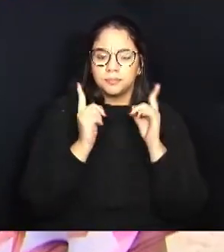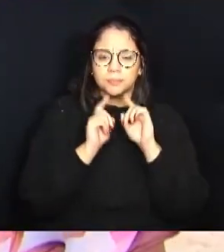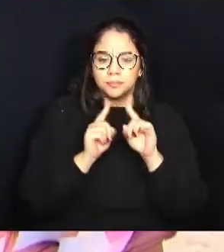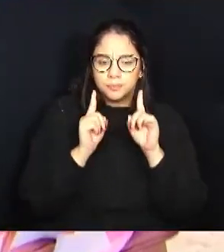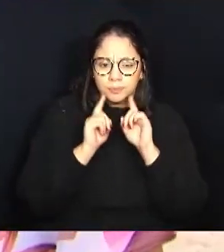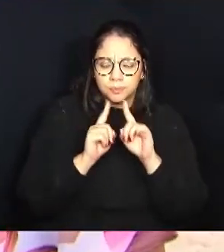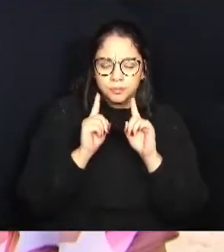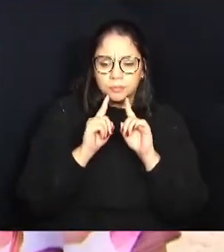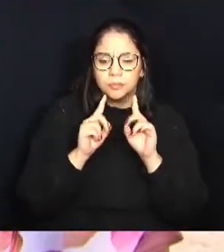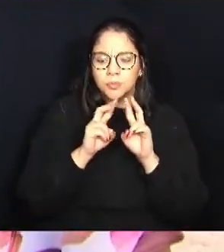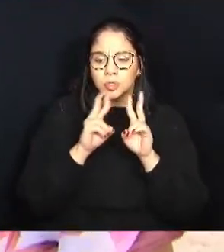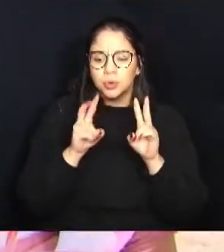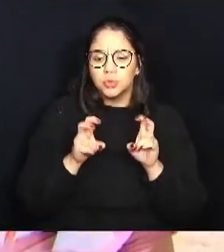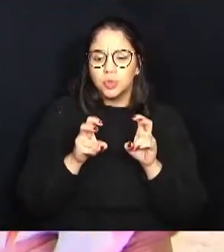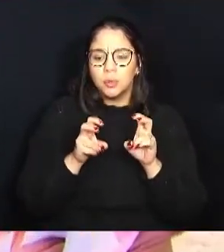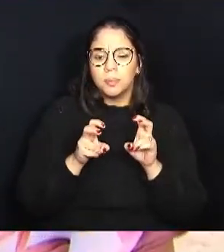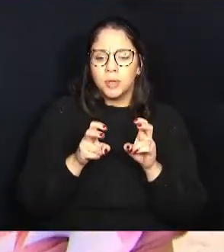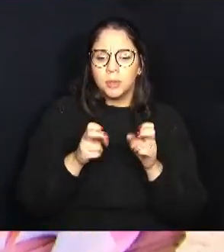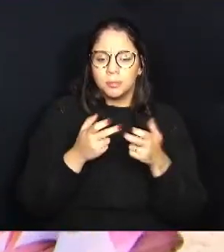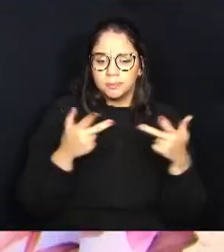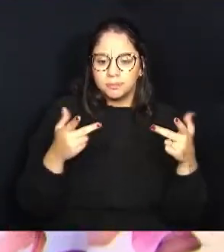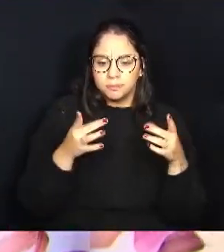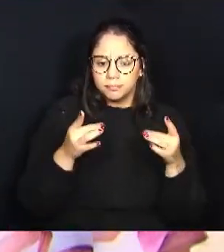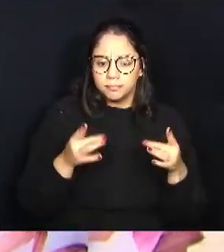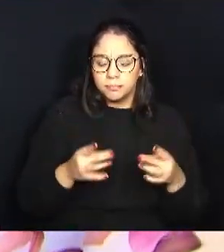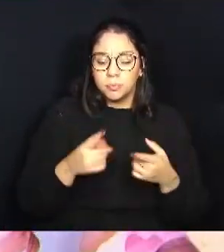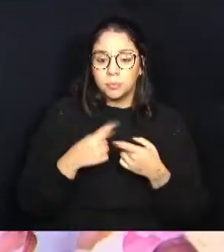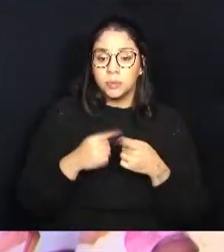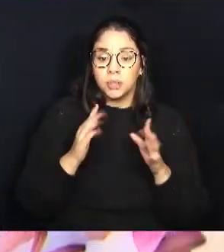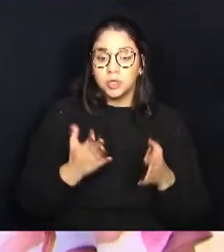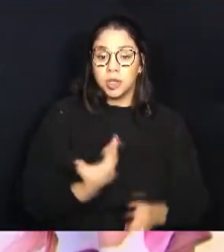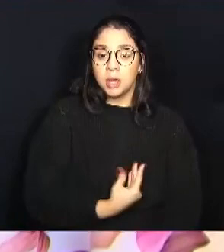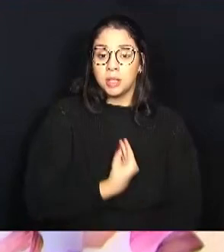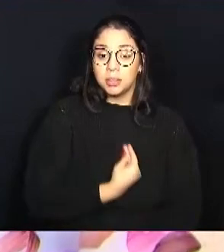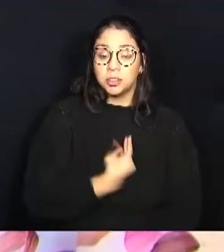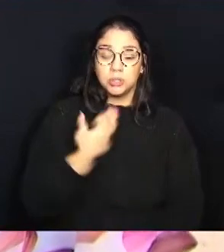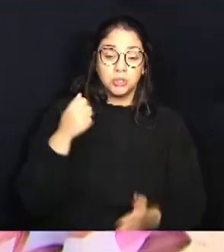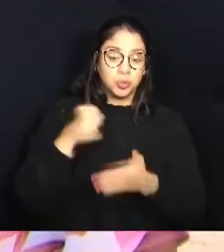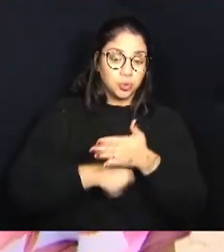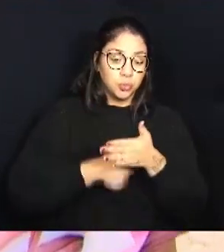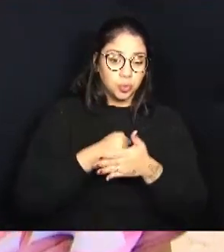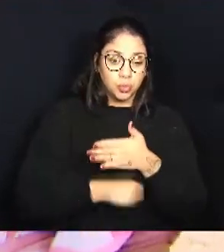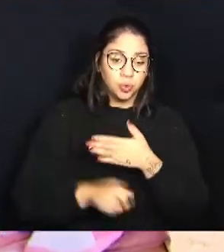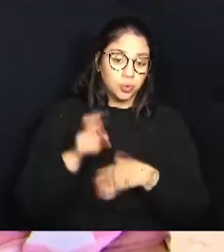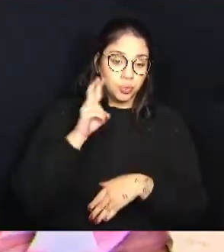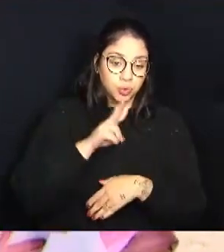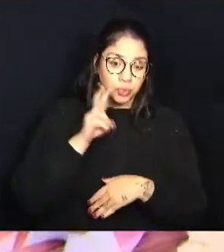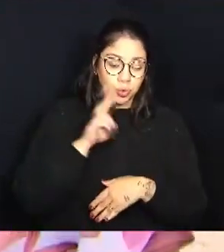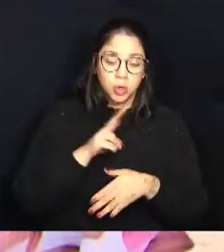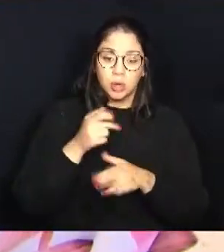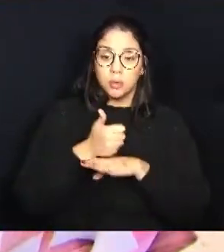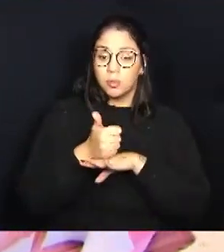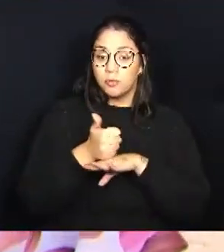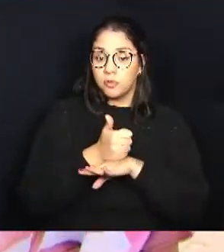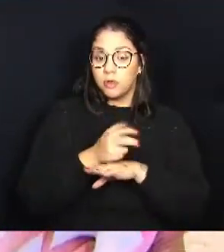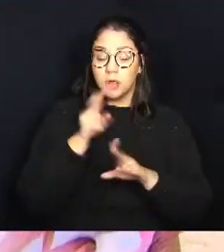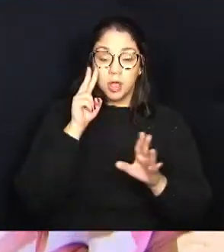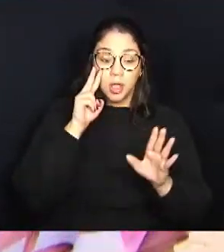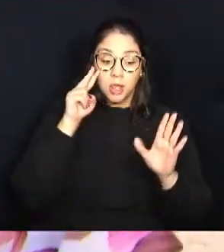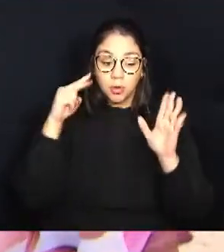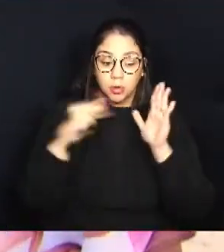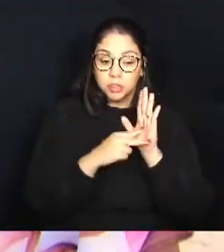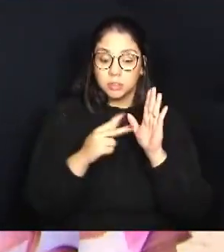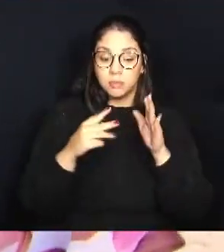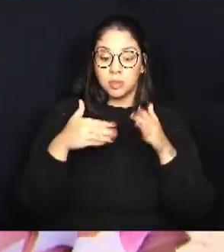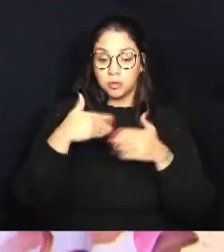poder público sobre essa questão, é porque existe uma luta histórica dessas profissionais pelo reconhecimento da sua carreira,